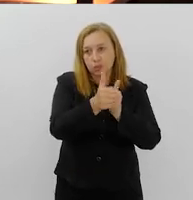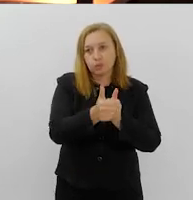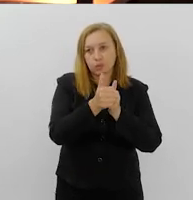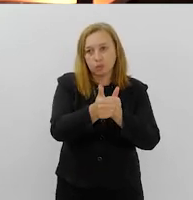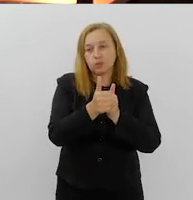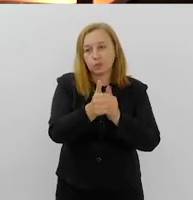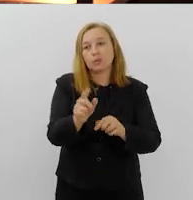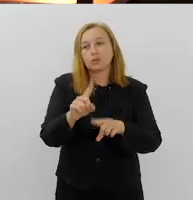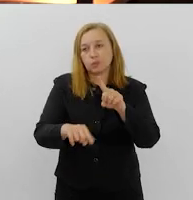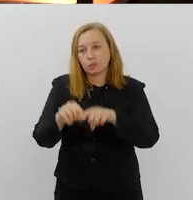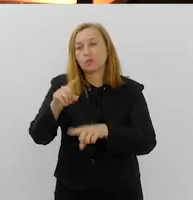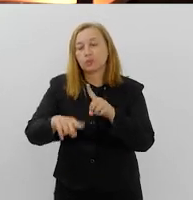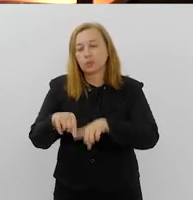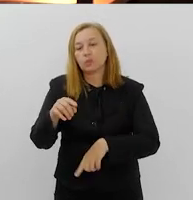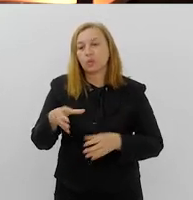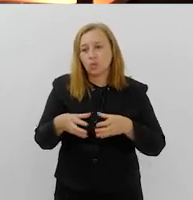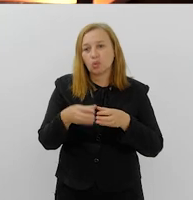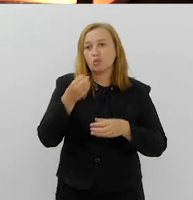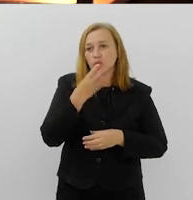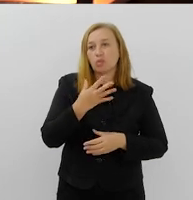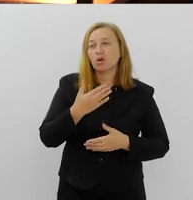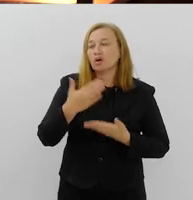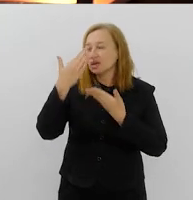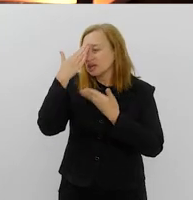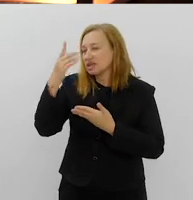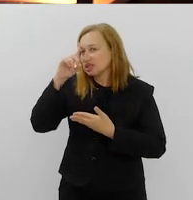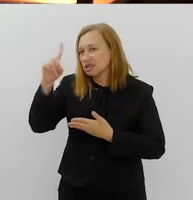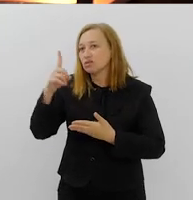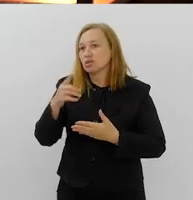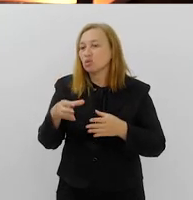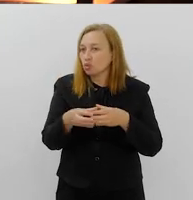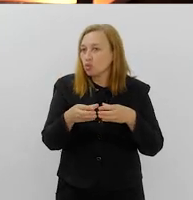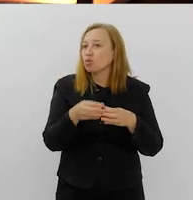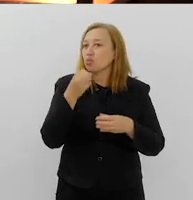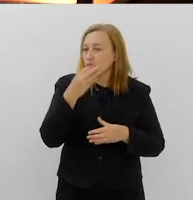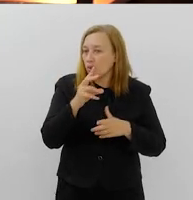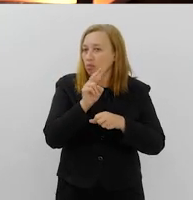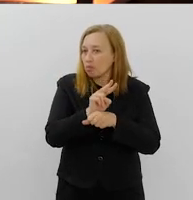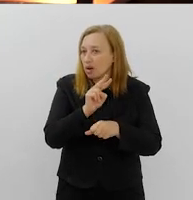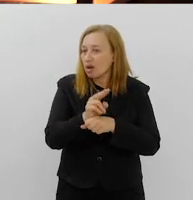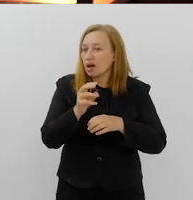do acompanhamento das cargas. Tem que ser um time bom. Eu, graças a Deus, tenho um time